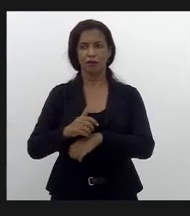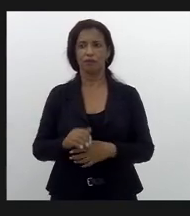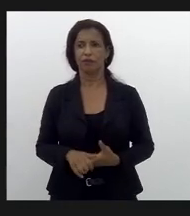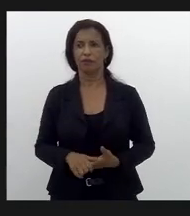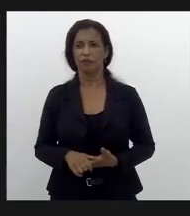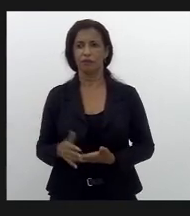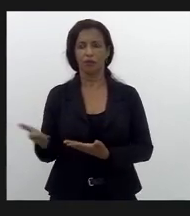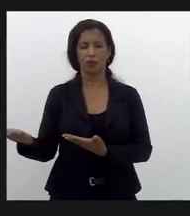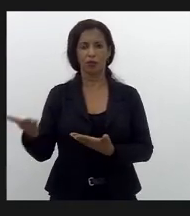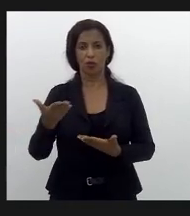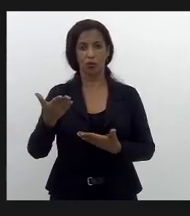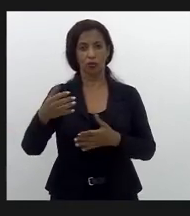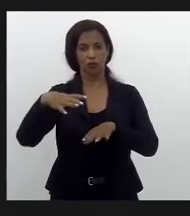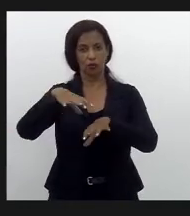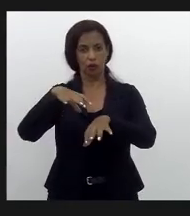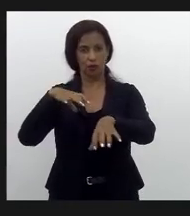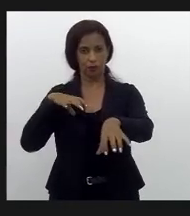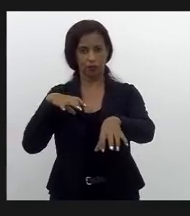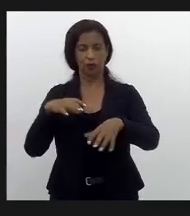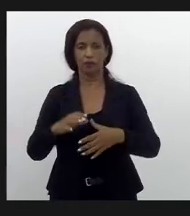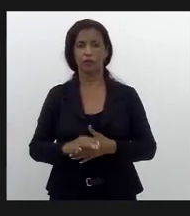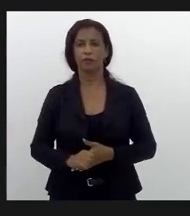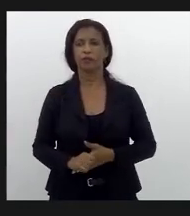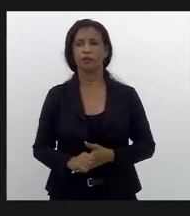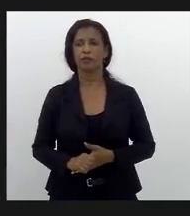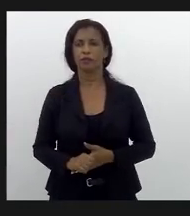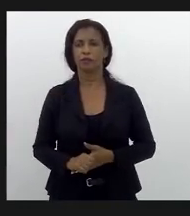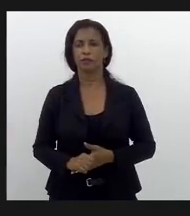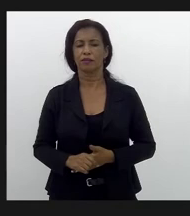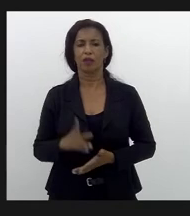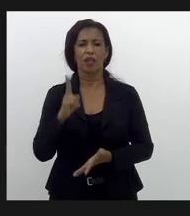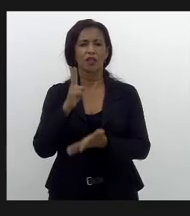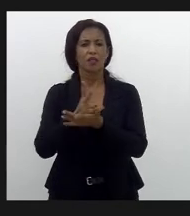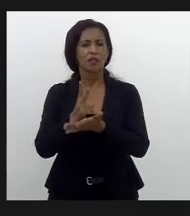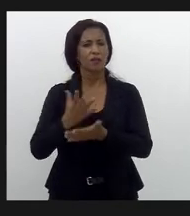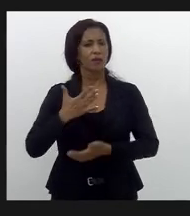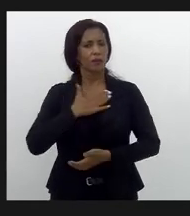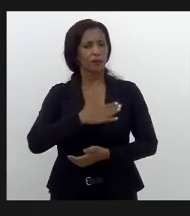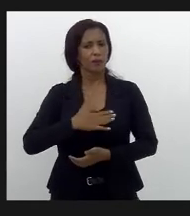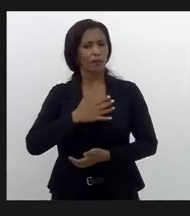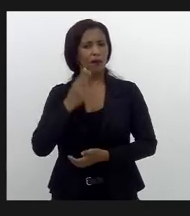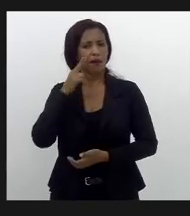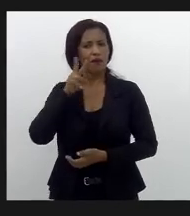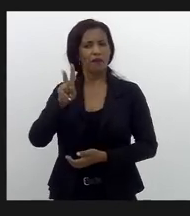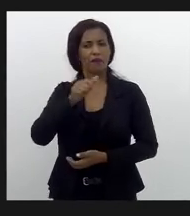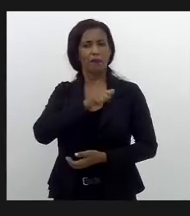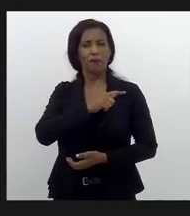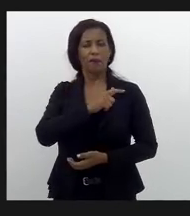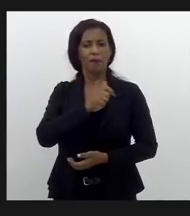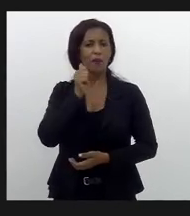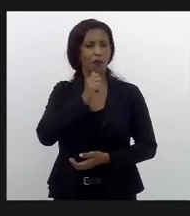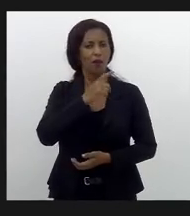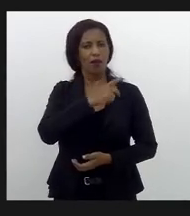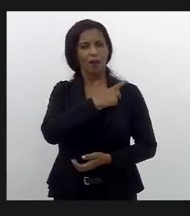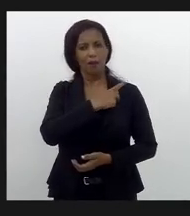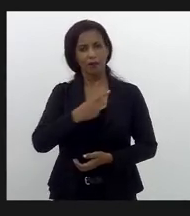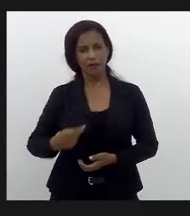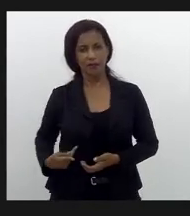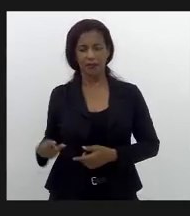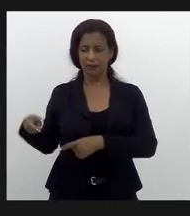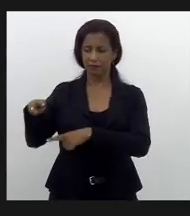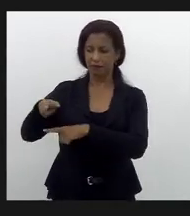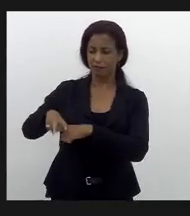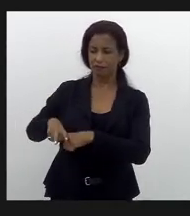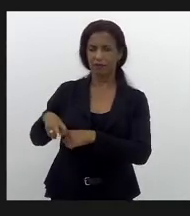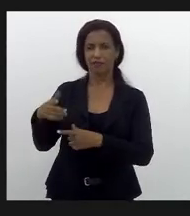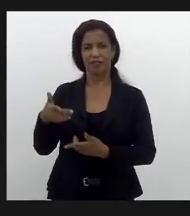estou remoto, né? É sempre um prazer ver uma mulher sentada nessa cadeira, e a gente